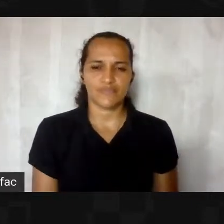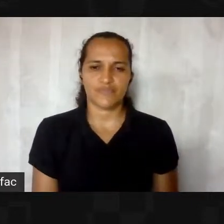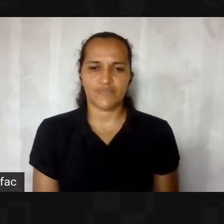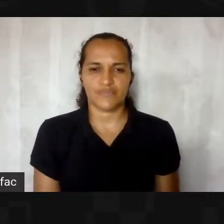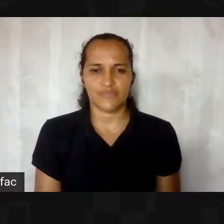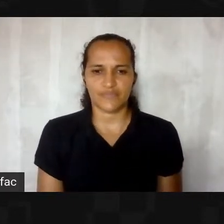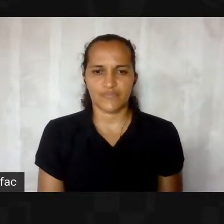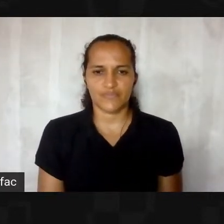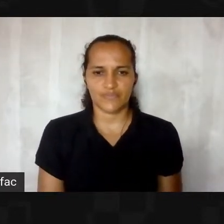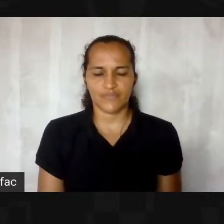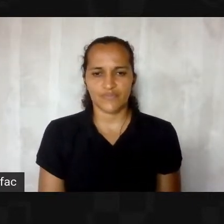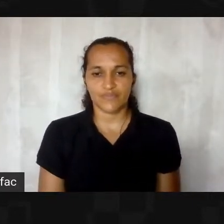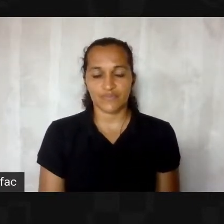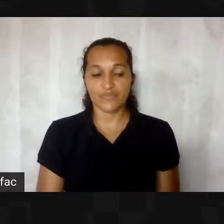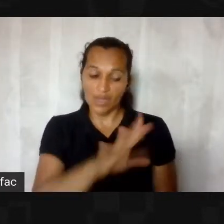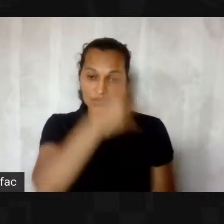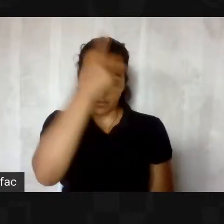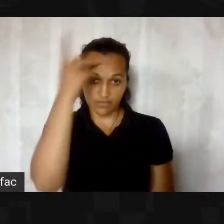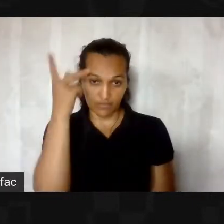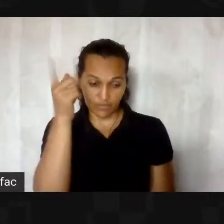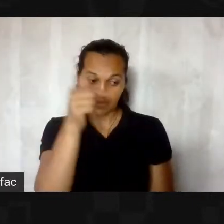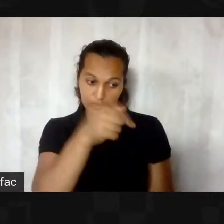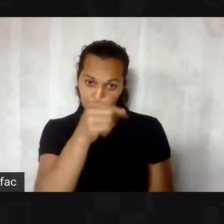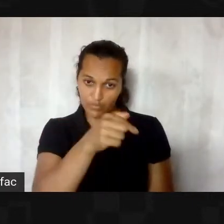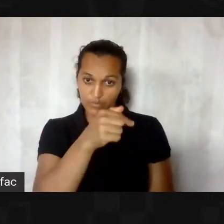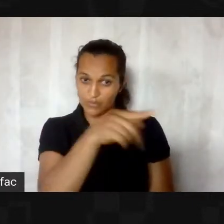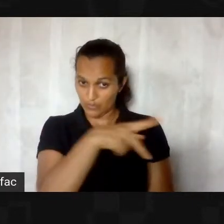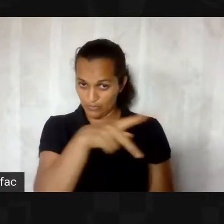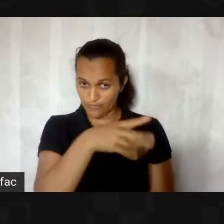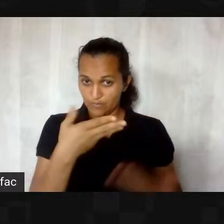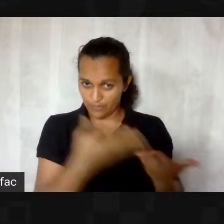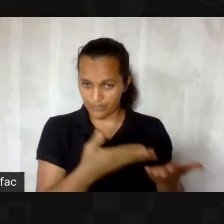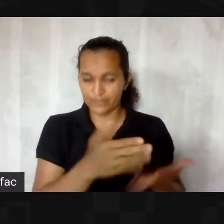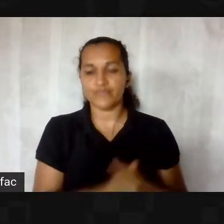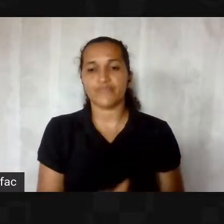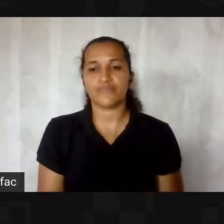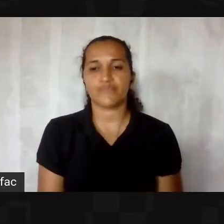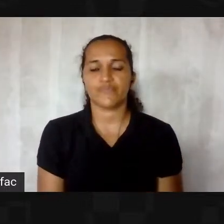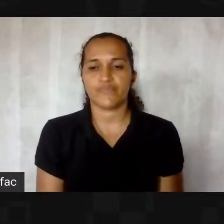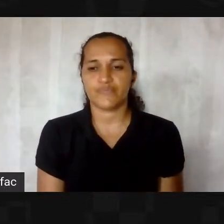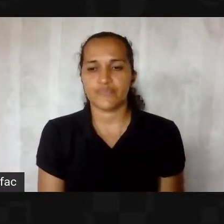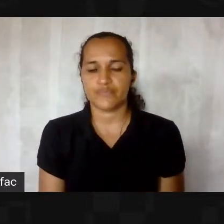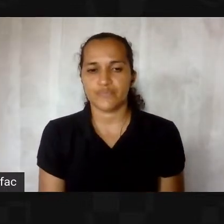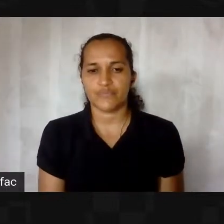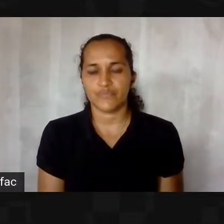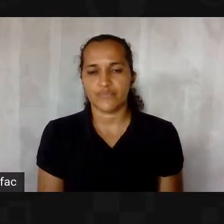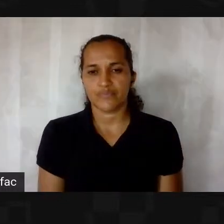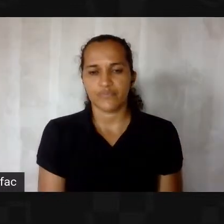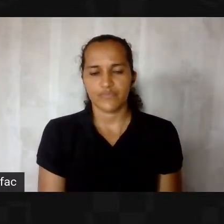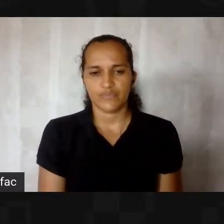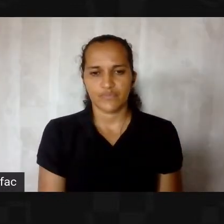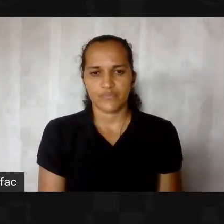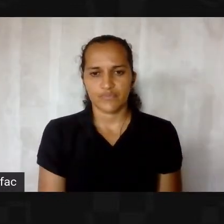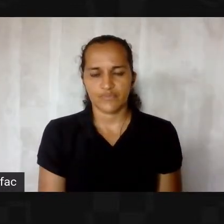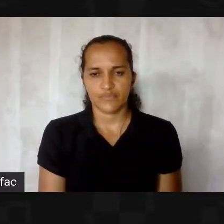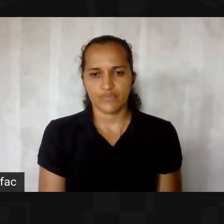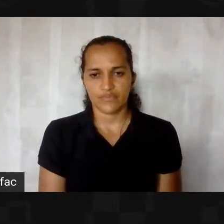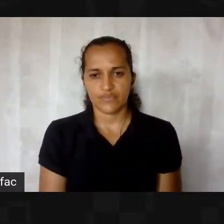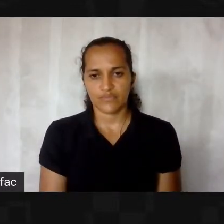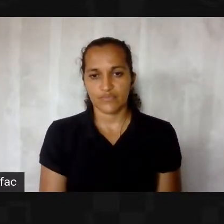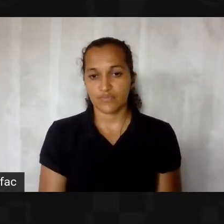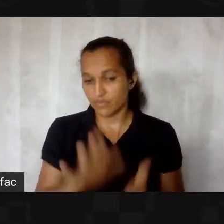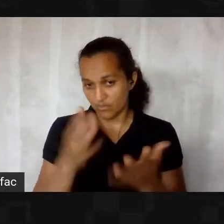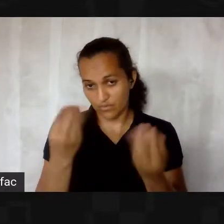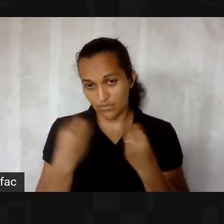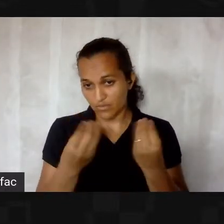Do pessoal docente, como eu tinha falado, eu vou citar alguns, porque